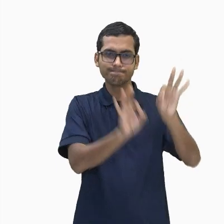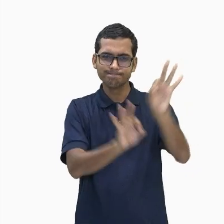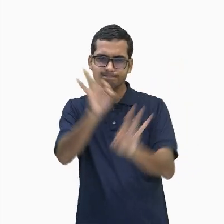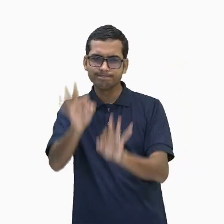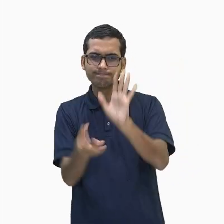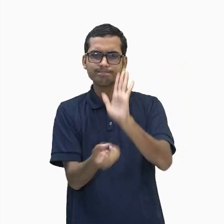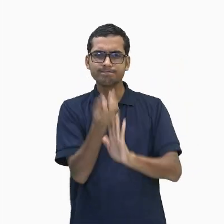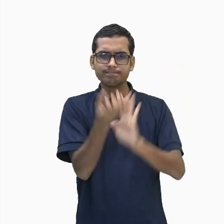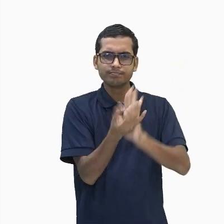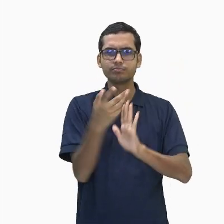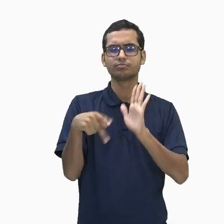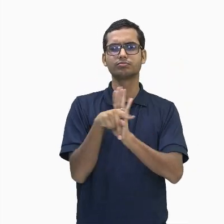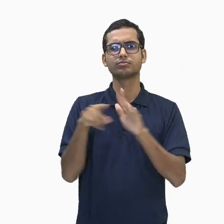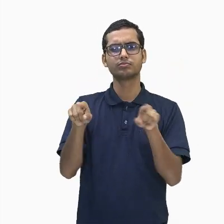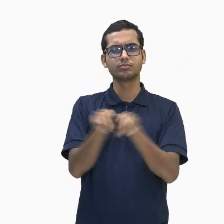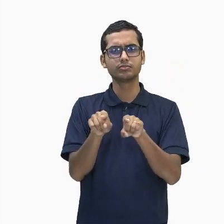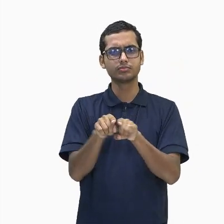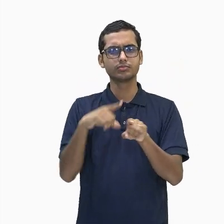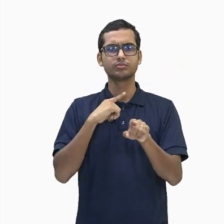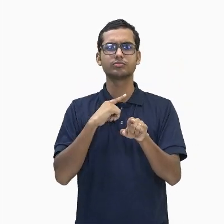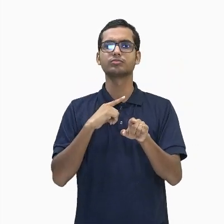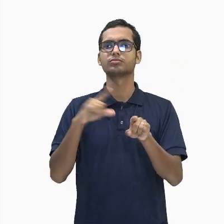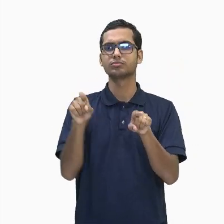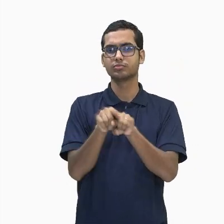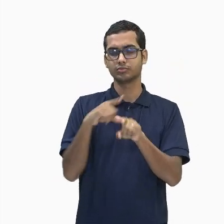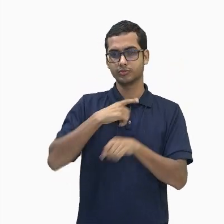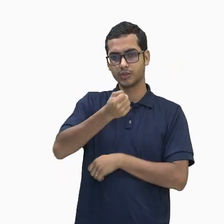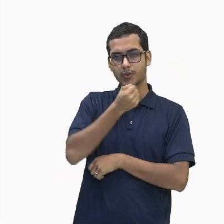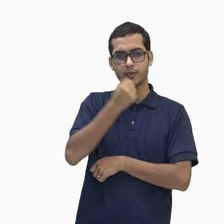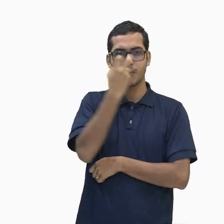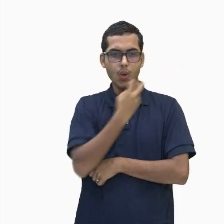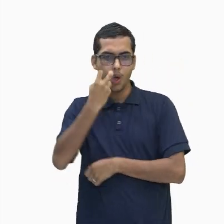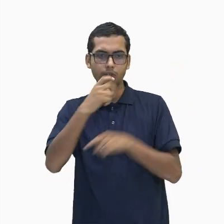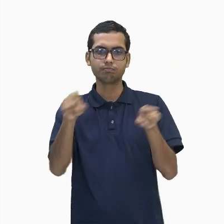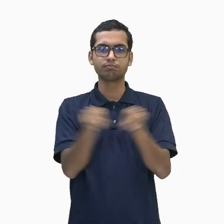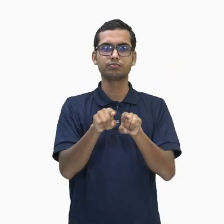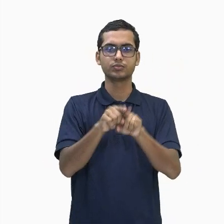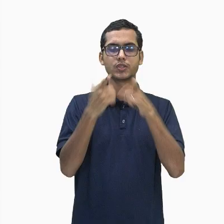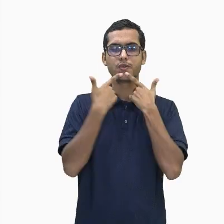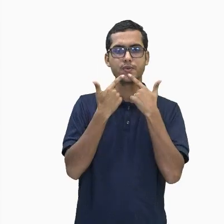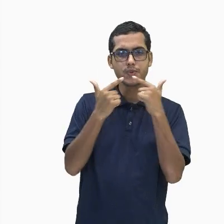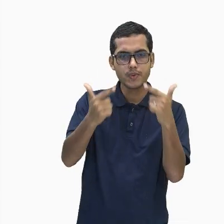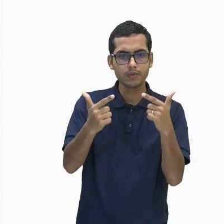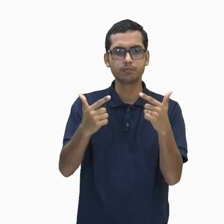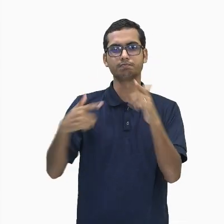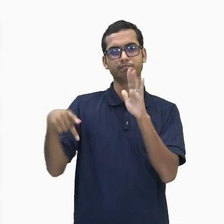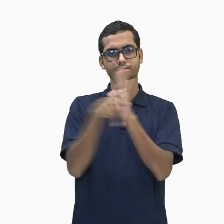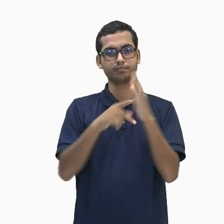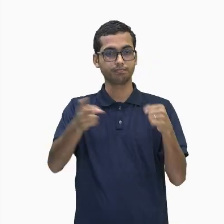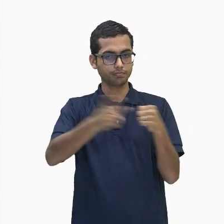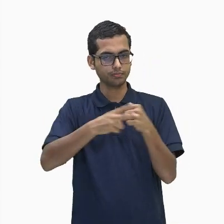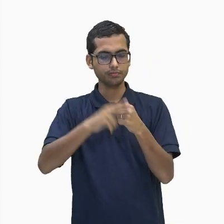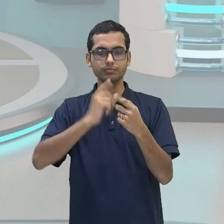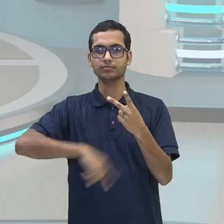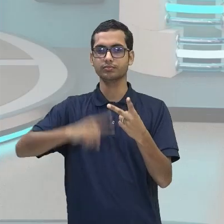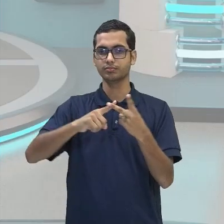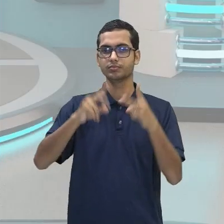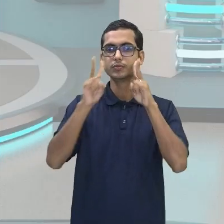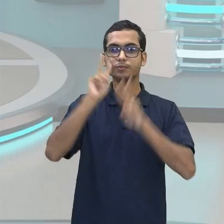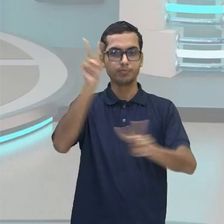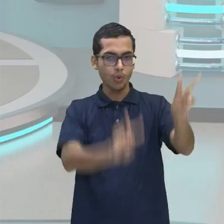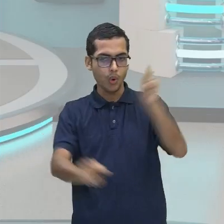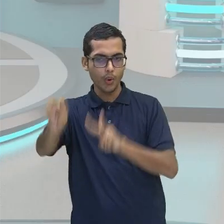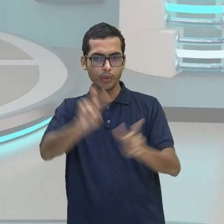e produção de entrevistas orais. E detalhando este objeto, teremos aí a linguagem verbal e visual.